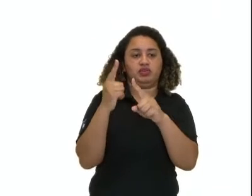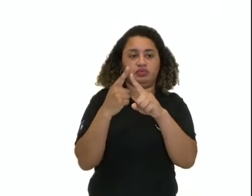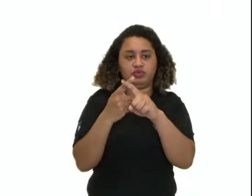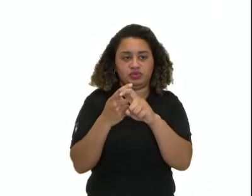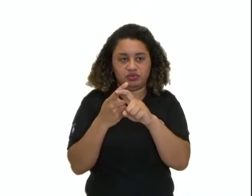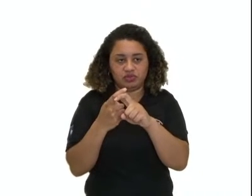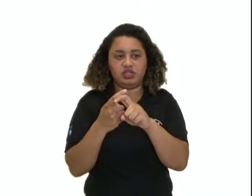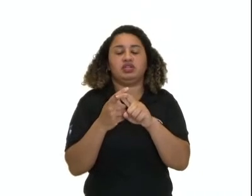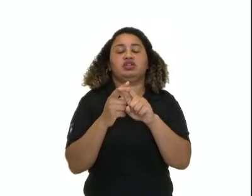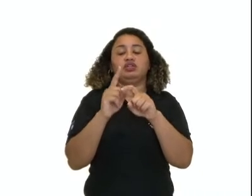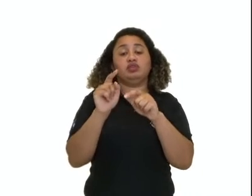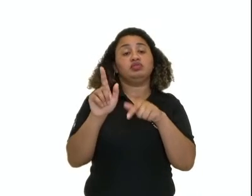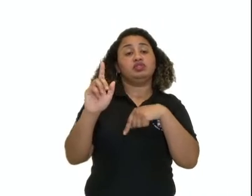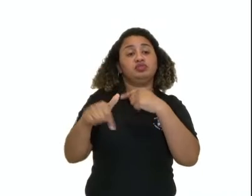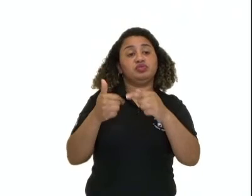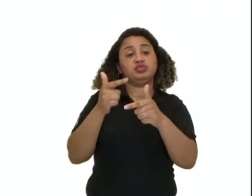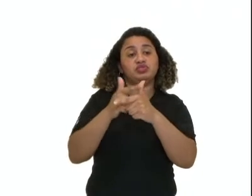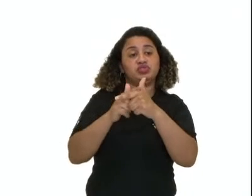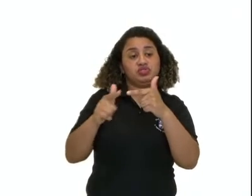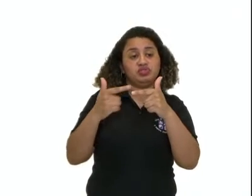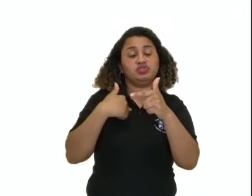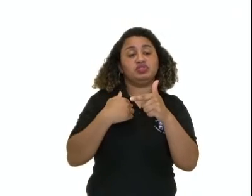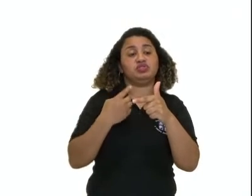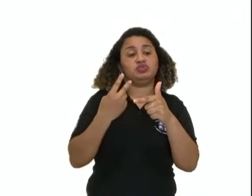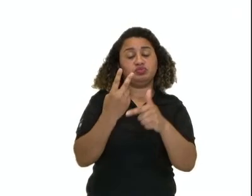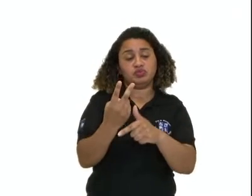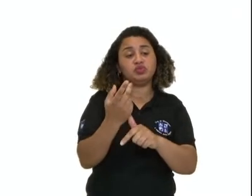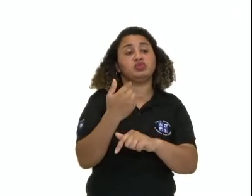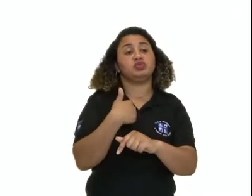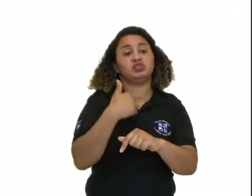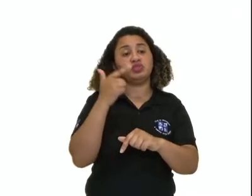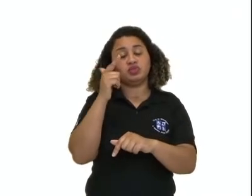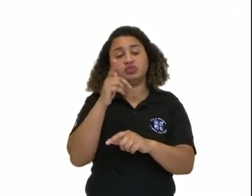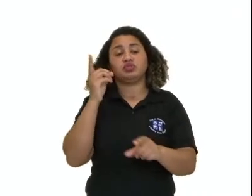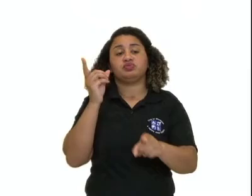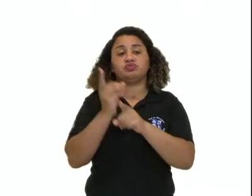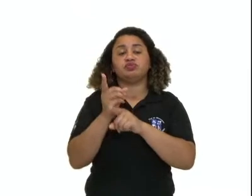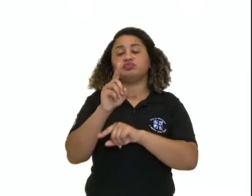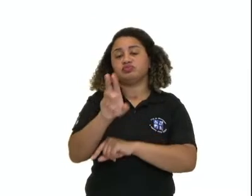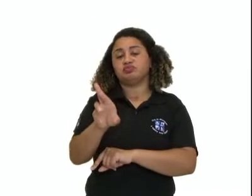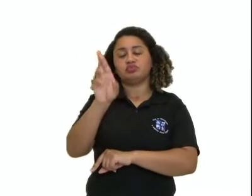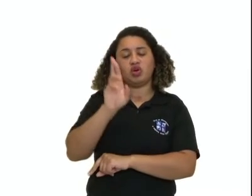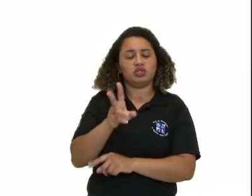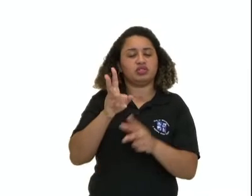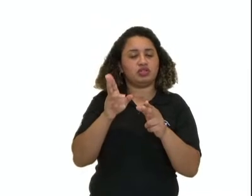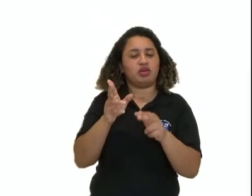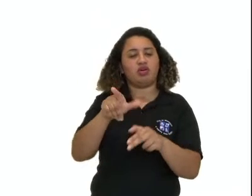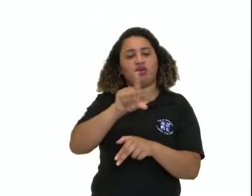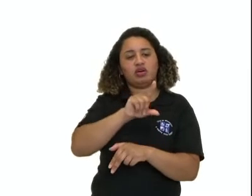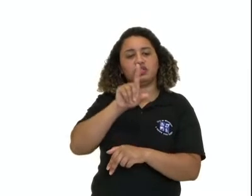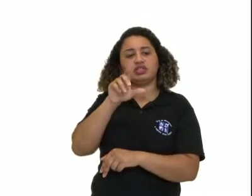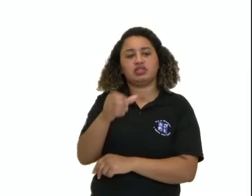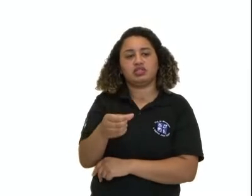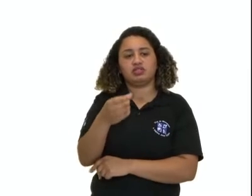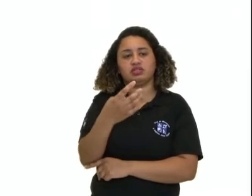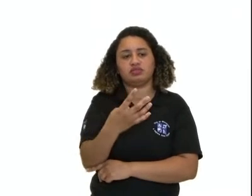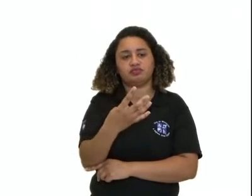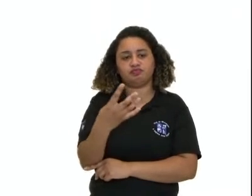Tudo isso divididos por 2. Somando 20 mais 72, 92, vezes o 14,